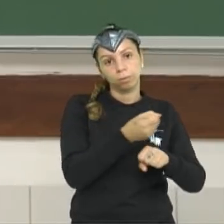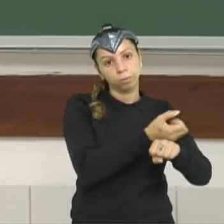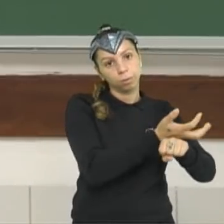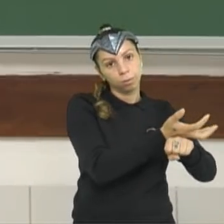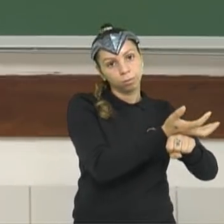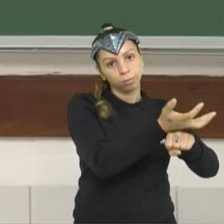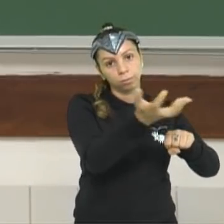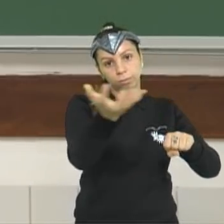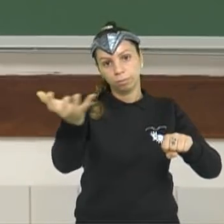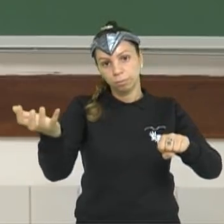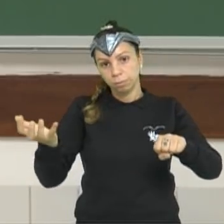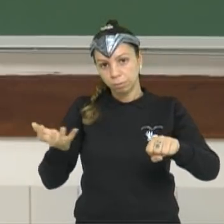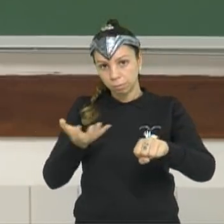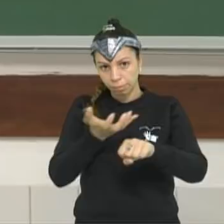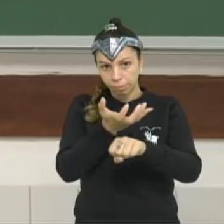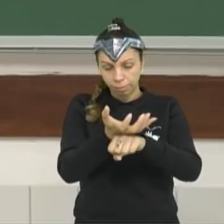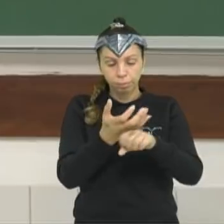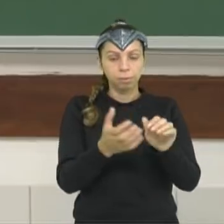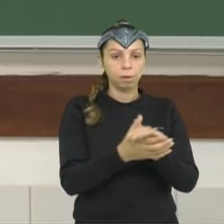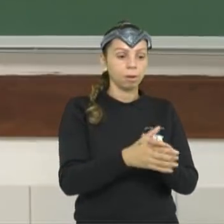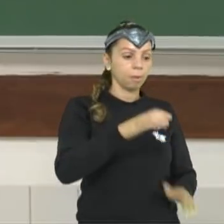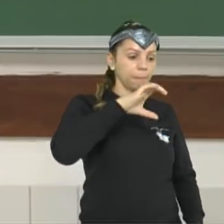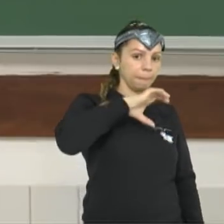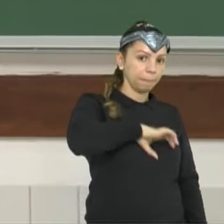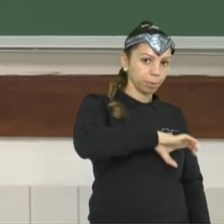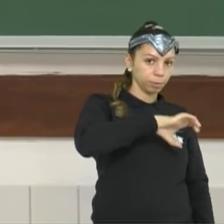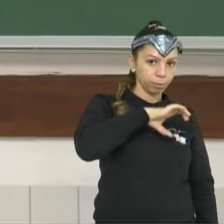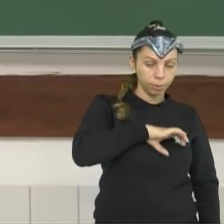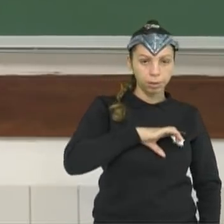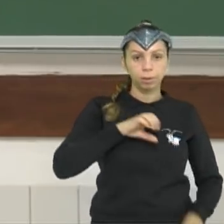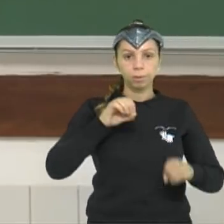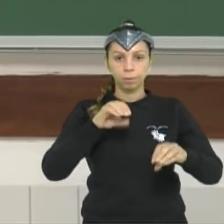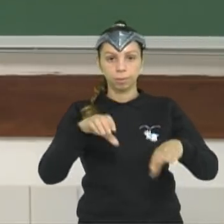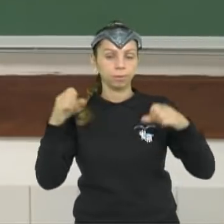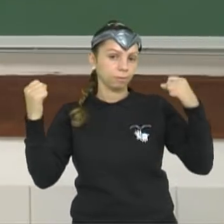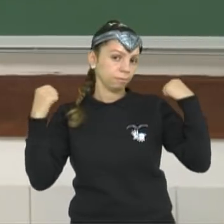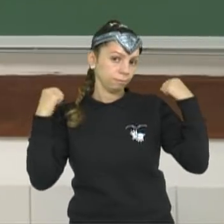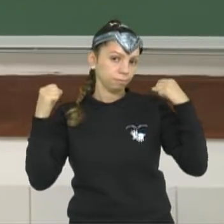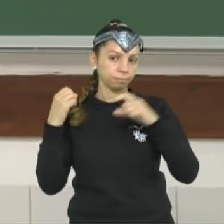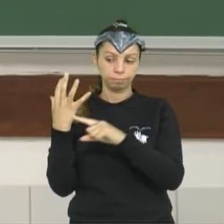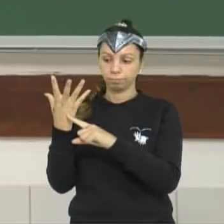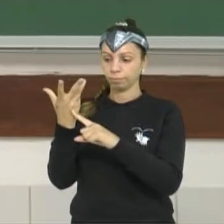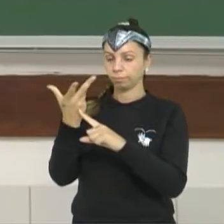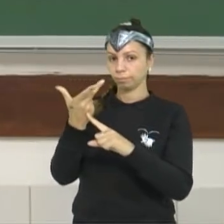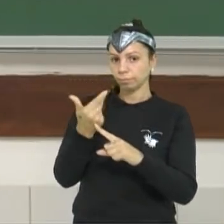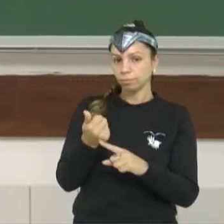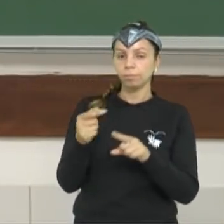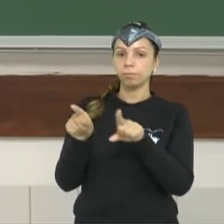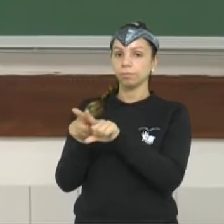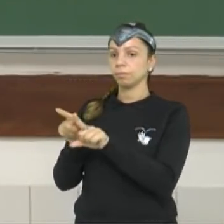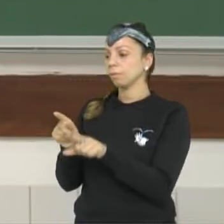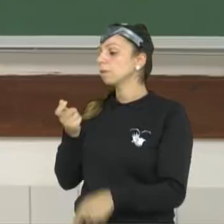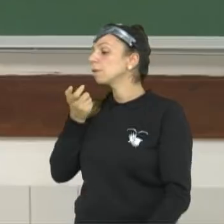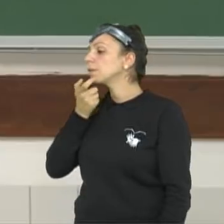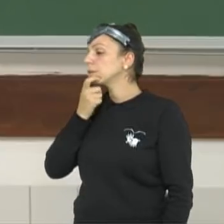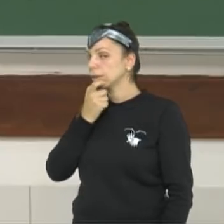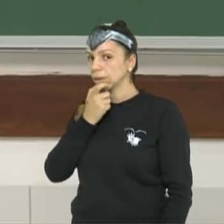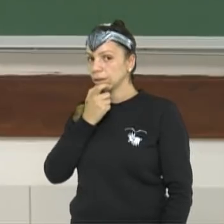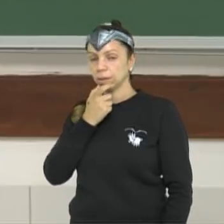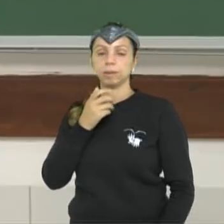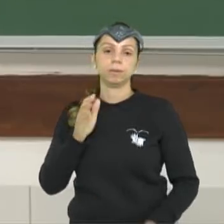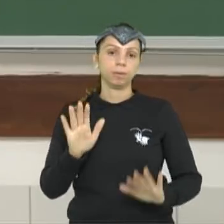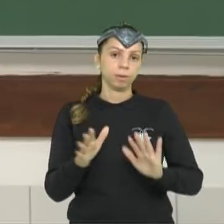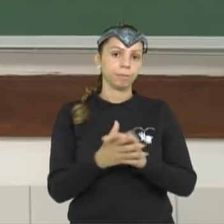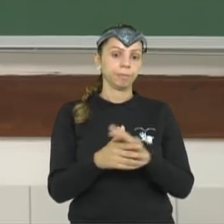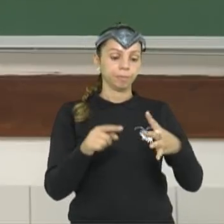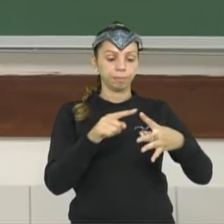disciplinas. Língua portuguesa, educação física, artes e língua inglesa, ok?